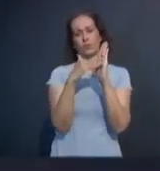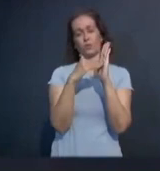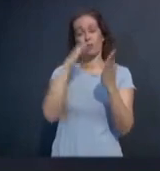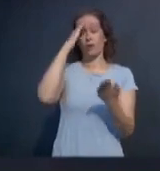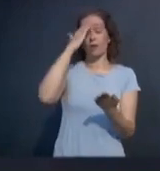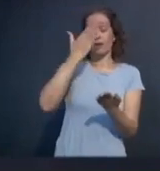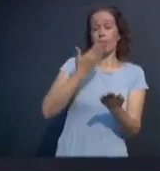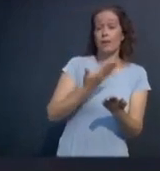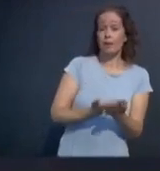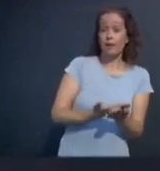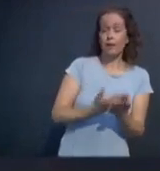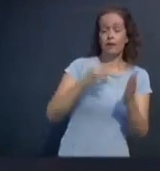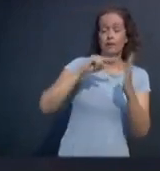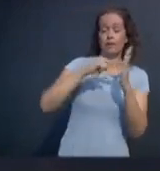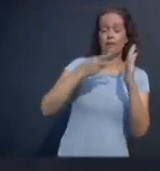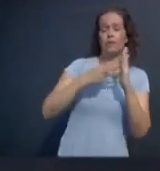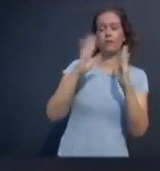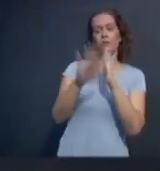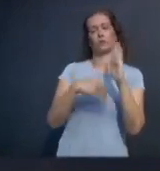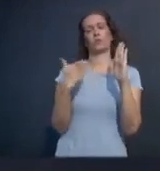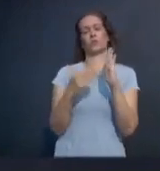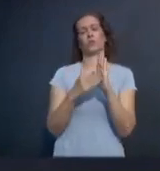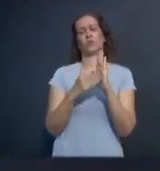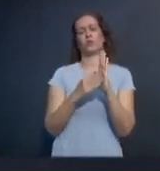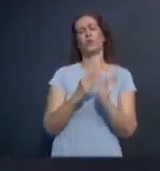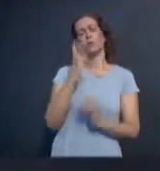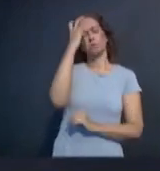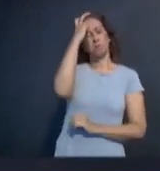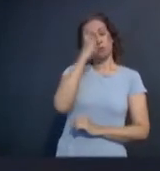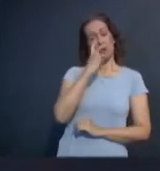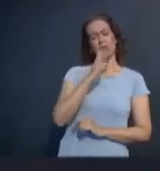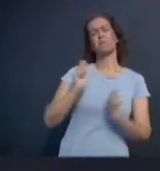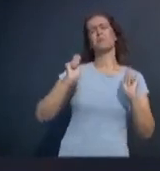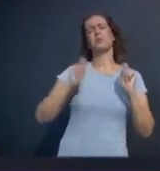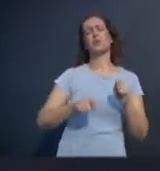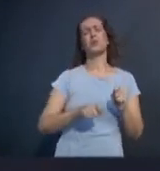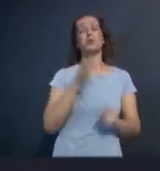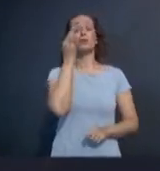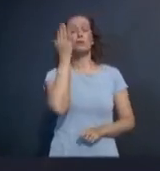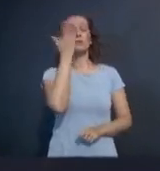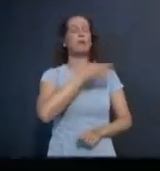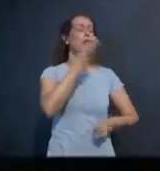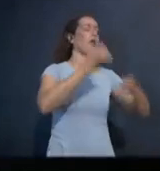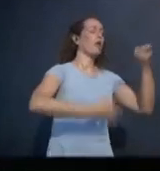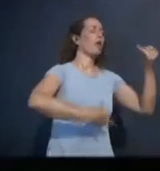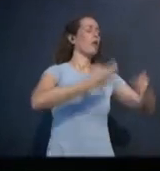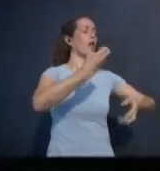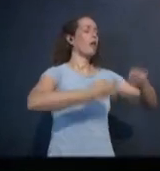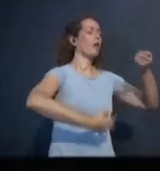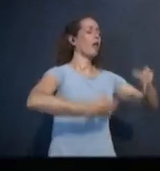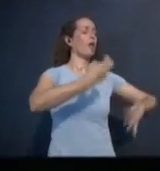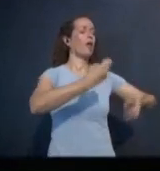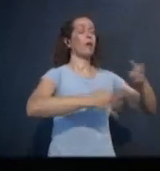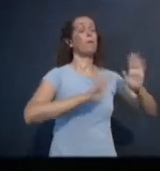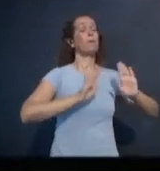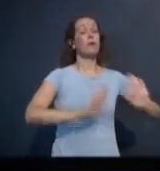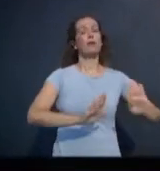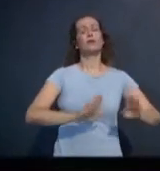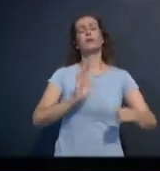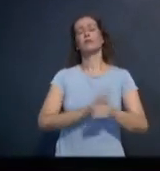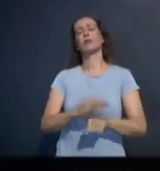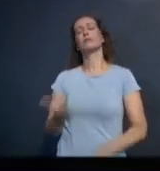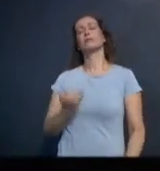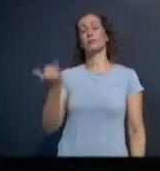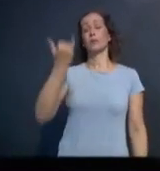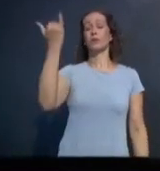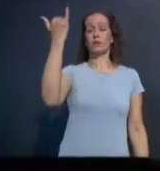é tudo. Aquele cego podia ficar contando o testemunho dele sem parar. Mas o mais importante não é